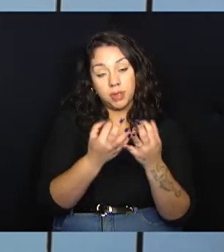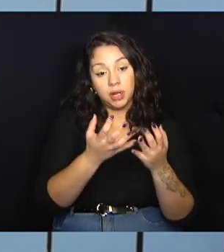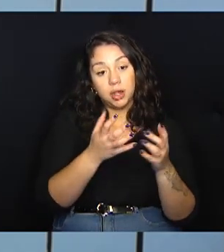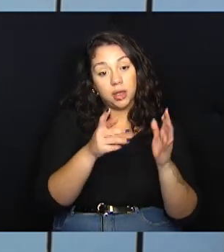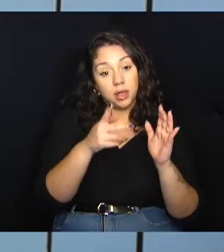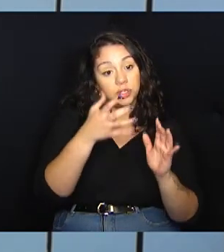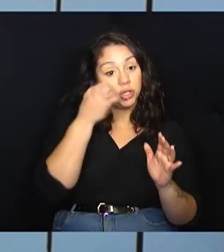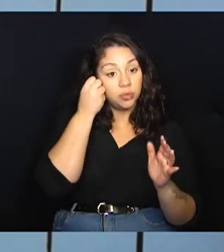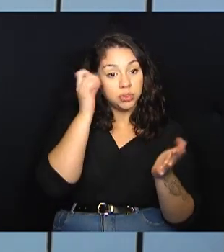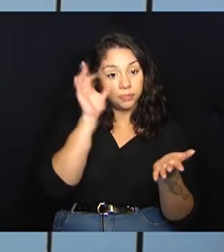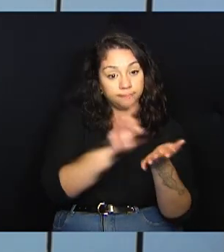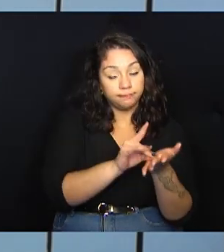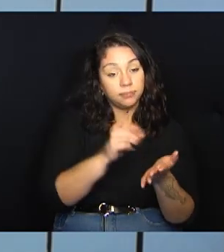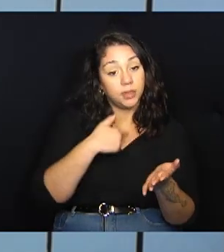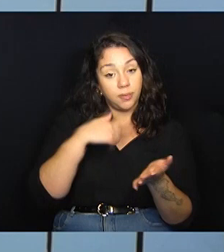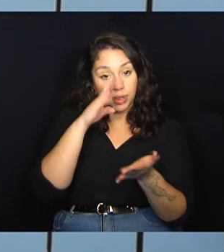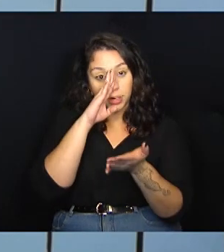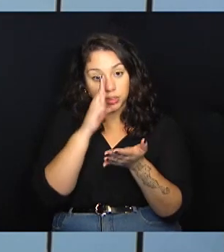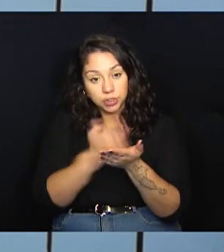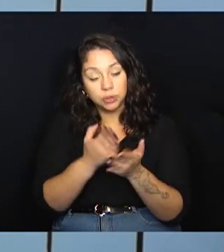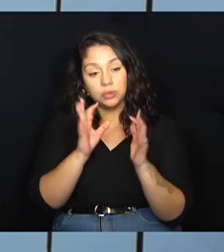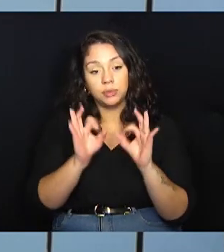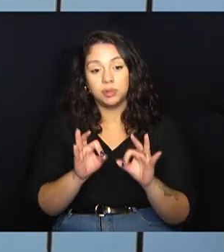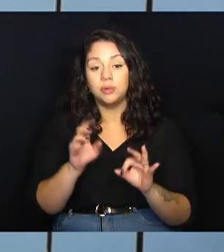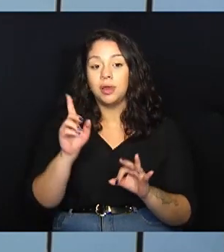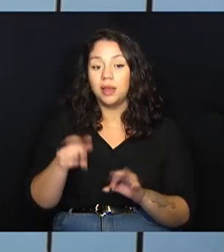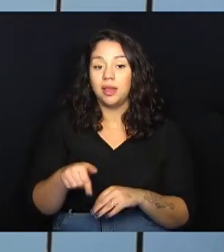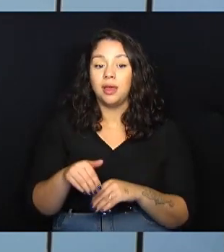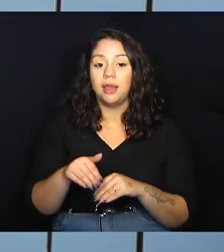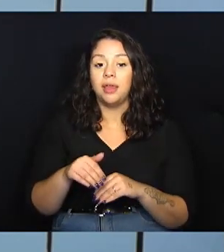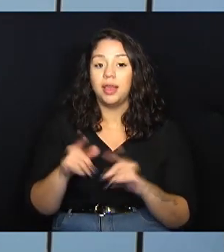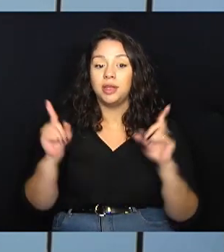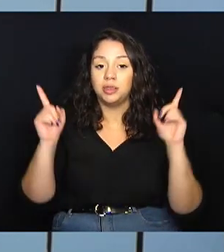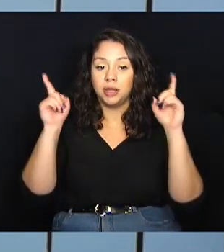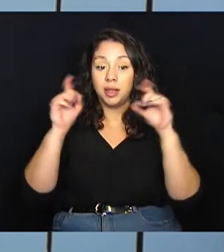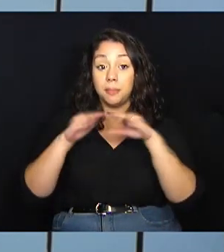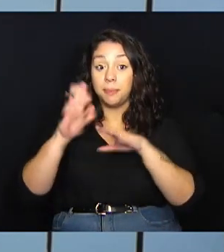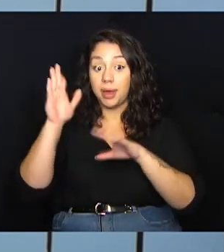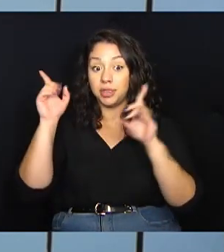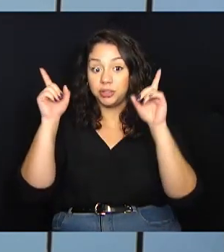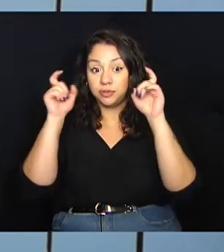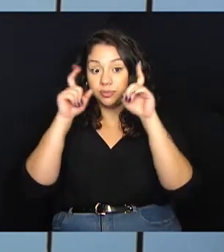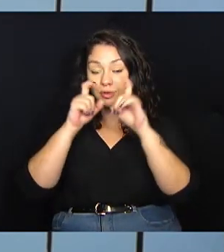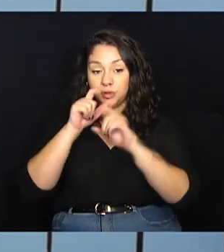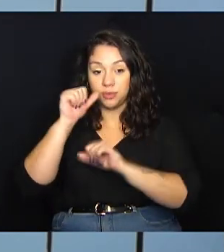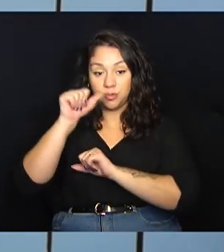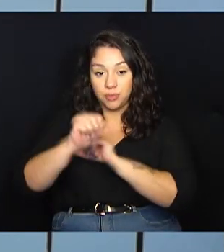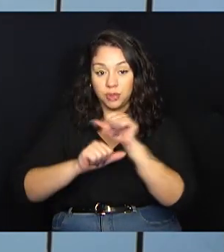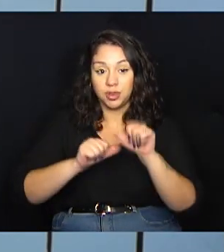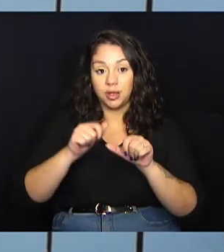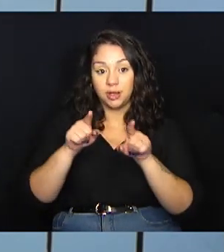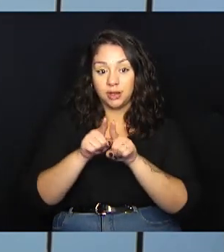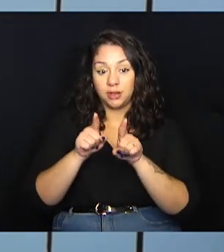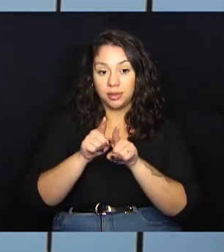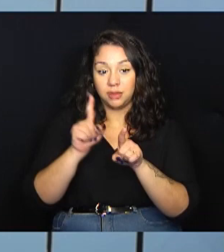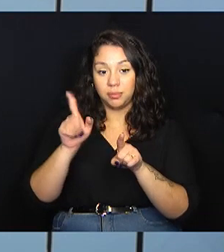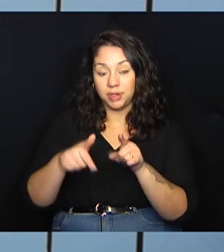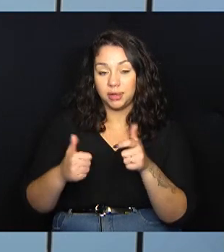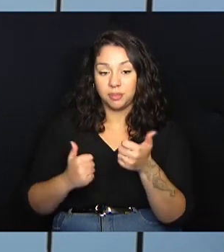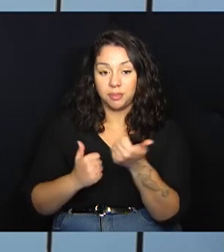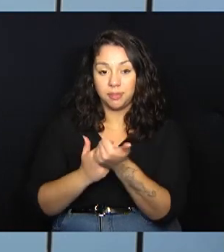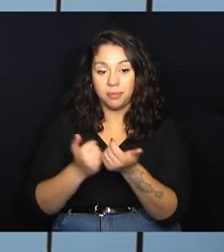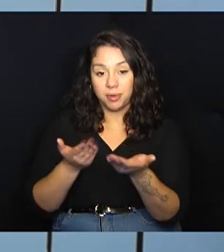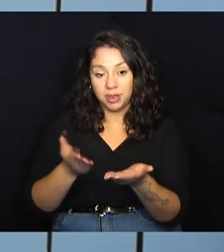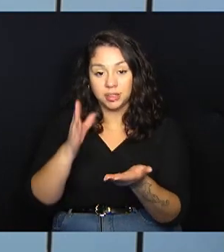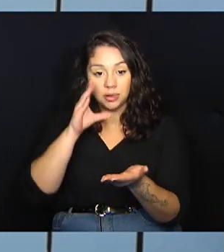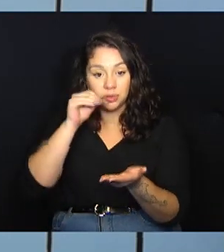eu acredito e tenho certeza, é muito mais difícil essa transição e esse apoio para esse